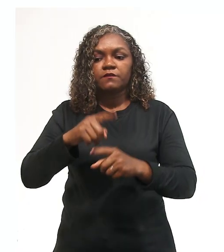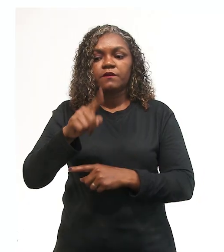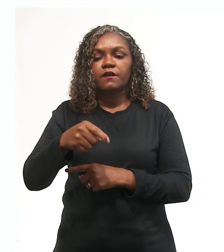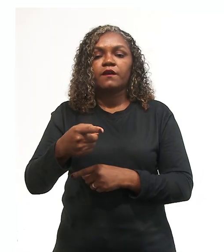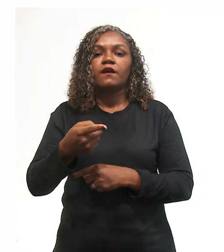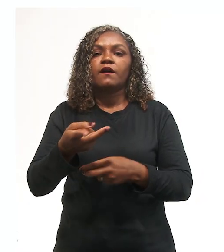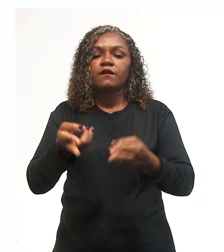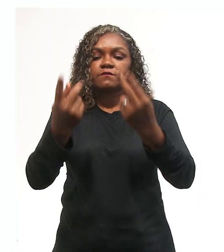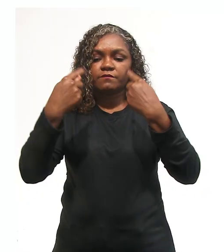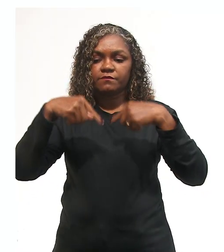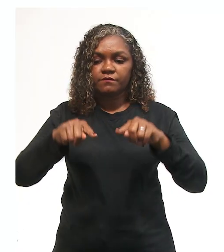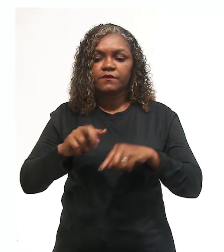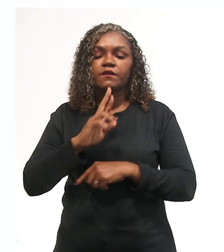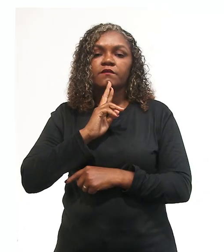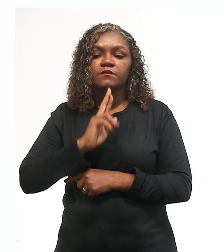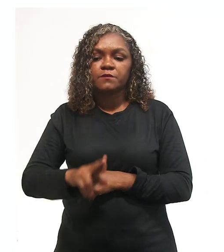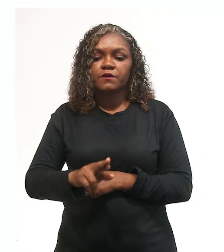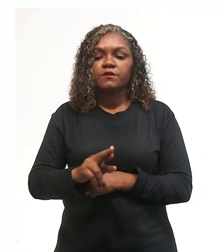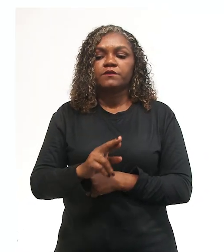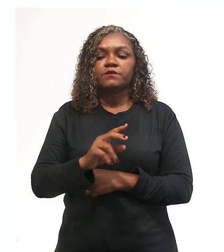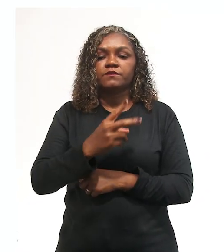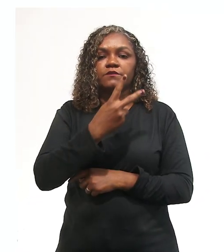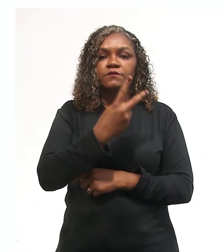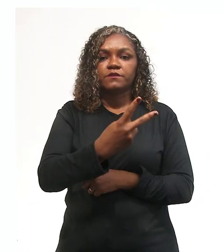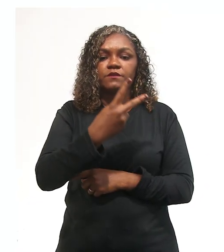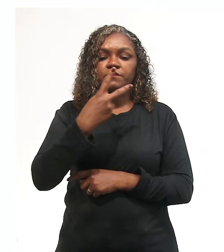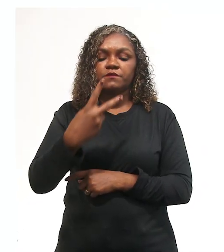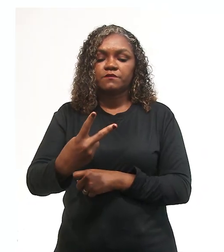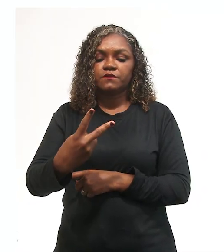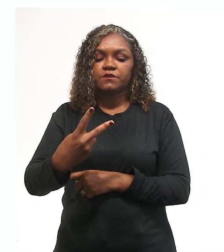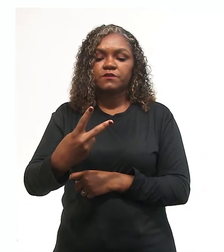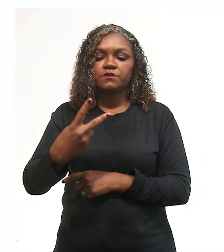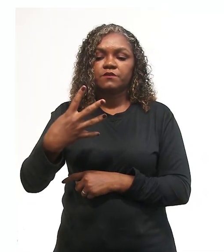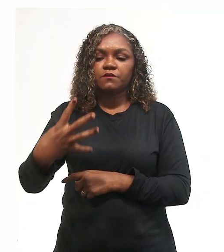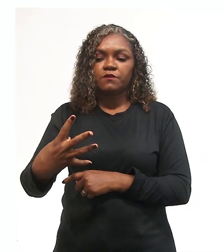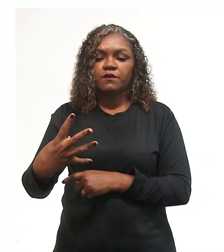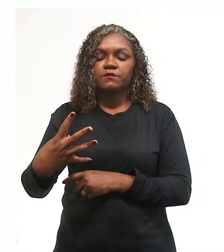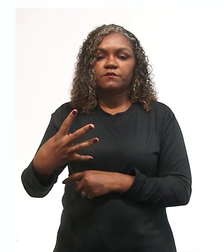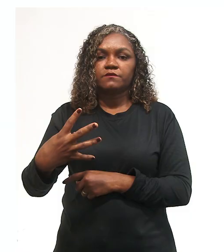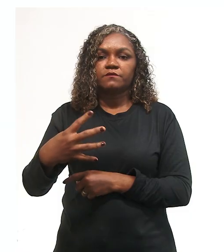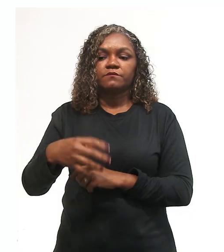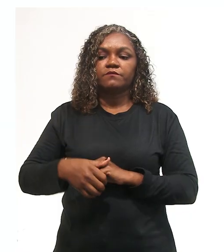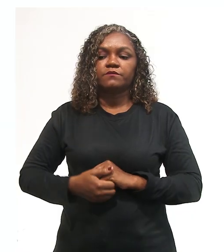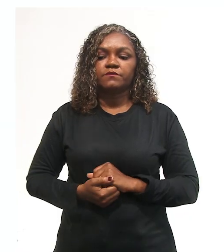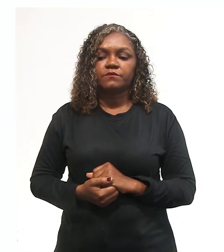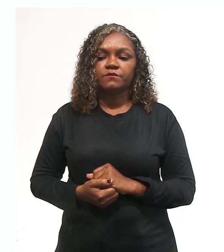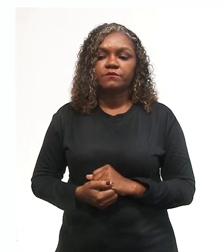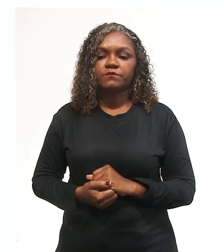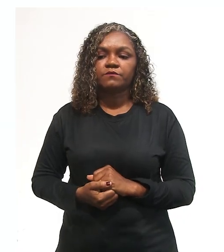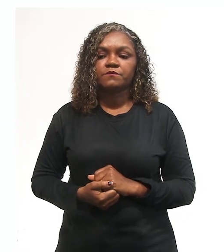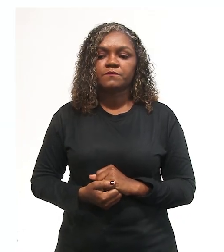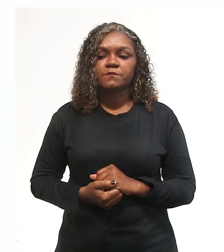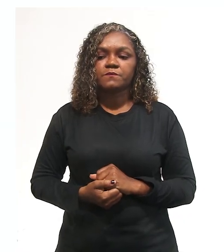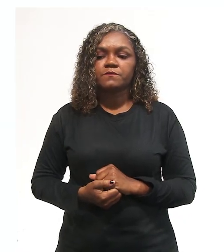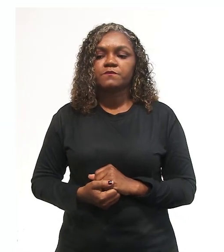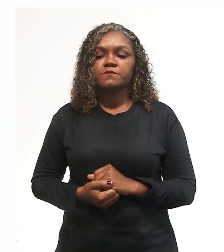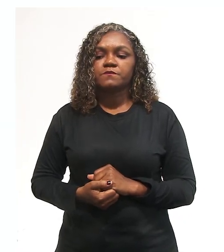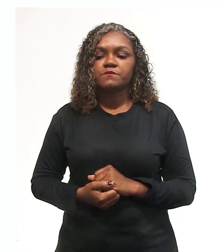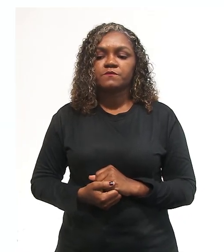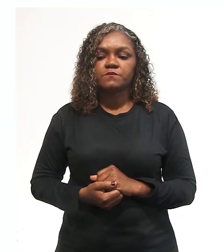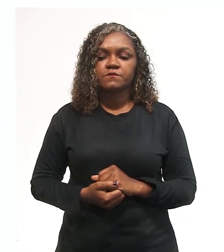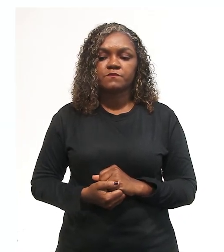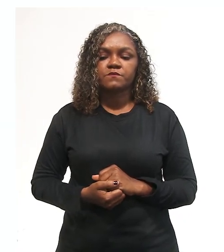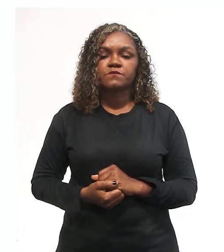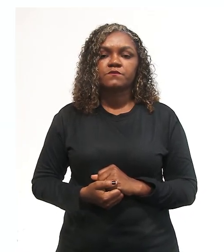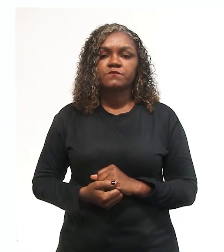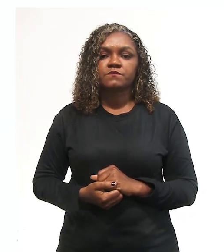0, 0, 4, 2, 2. Duas casas, duas vírgulas, né? Então, a gente